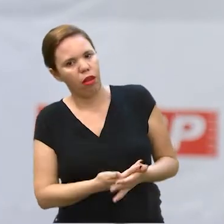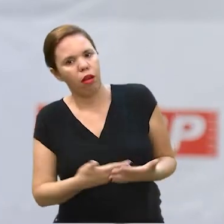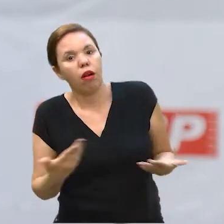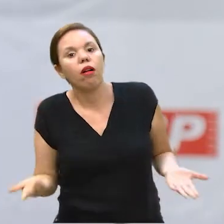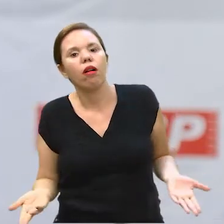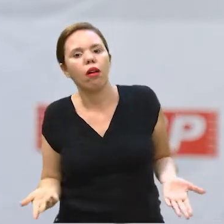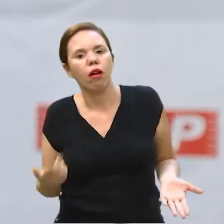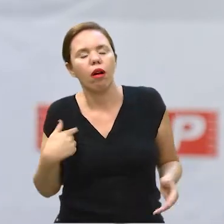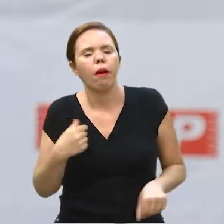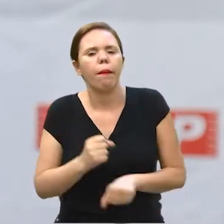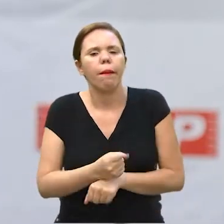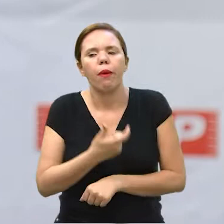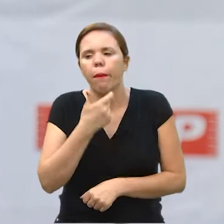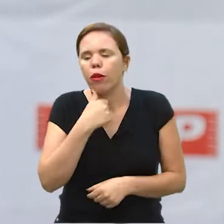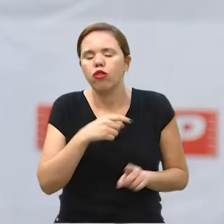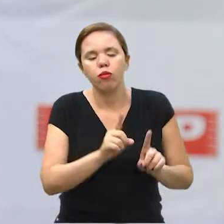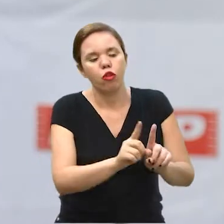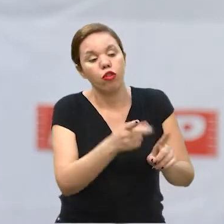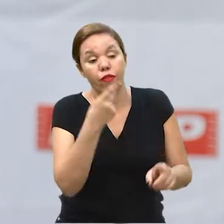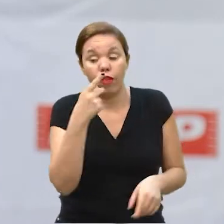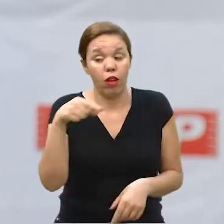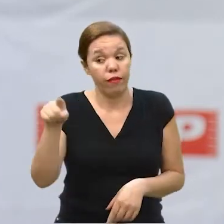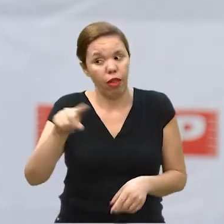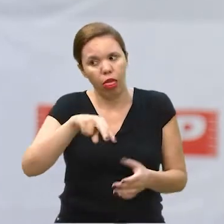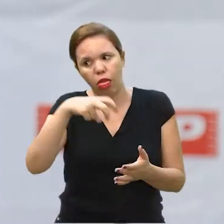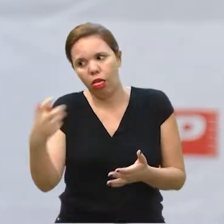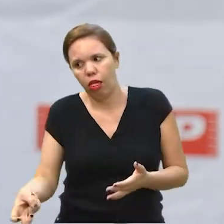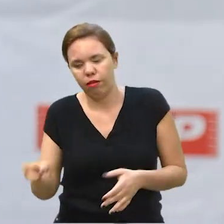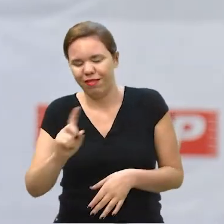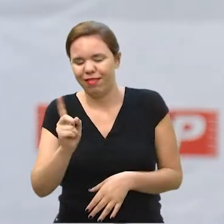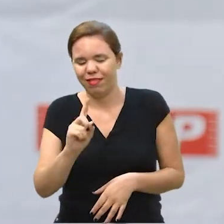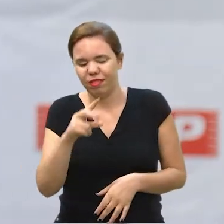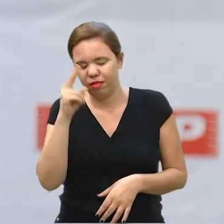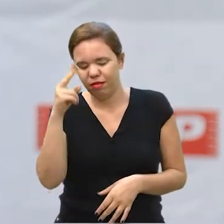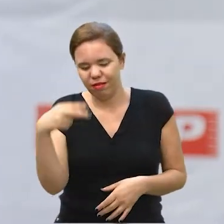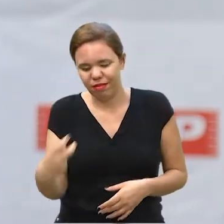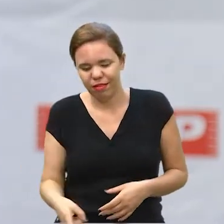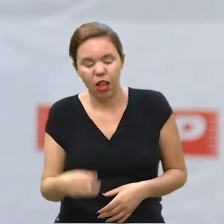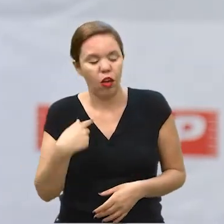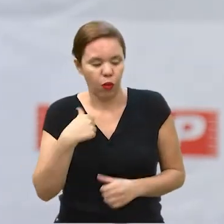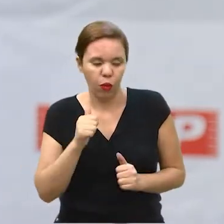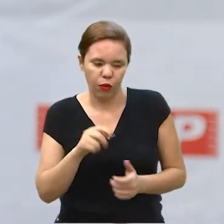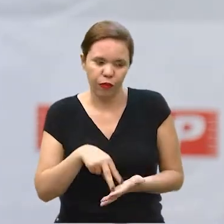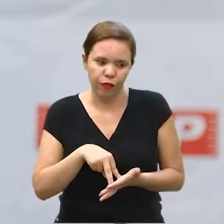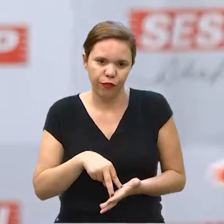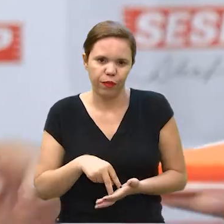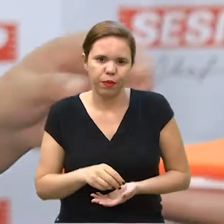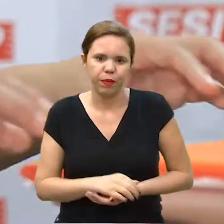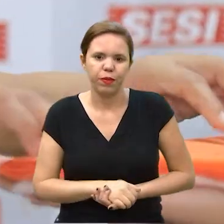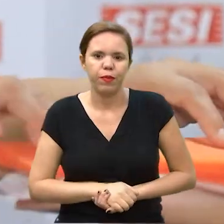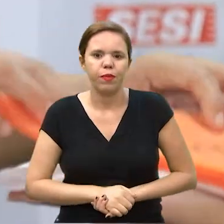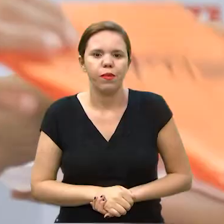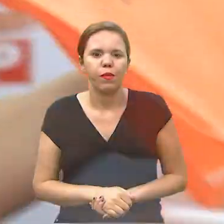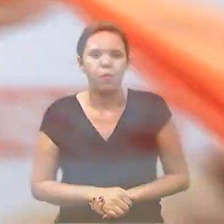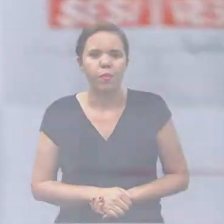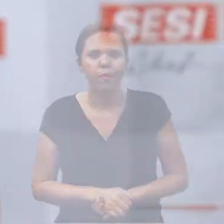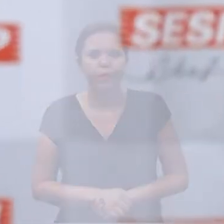eu disparei, meu marido falou assim, ó, não vai me cair lá desmaiar, né, então, não vou desmaiar, não.